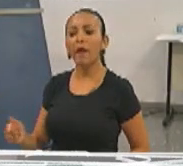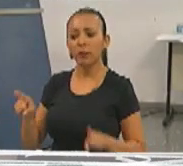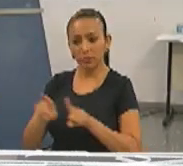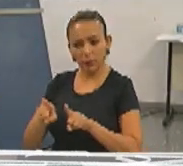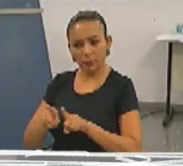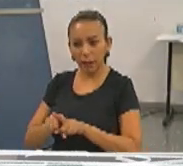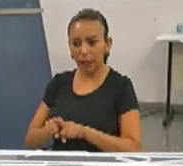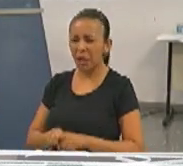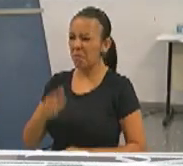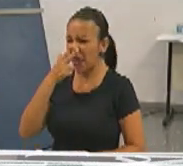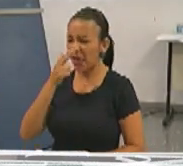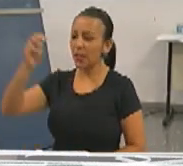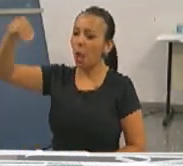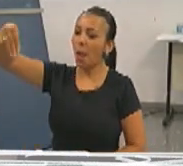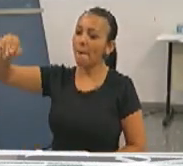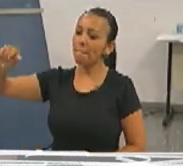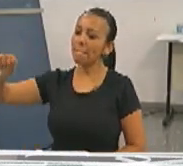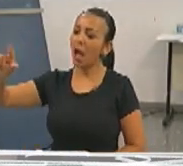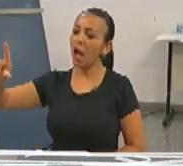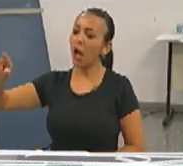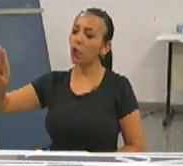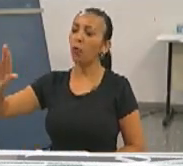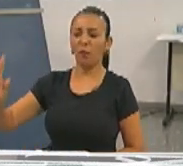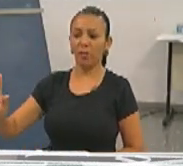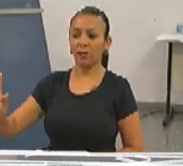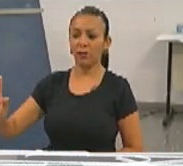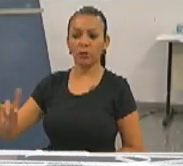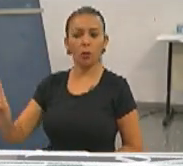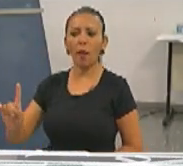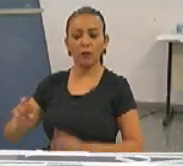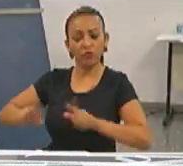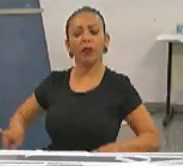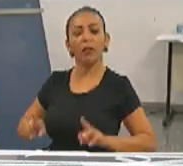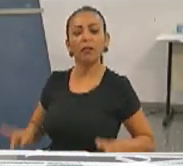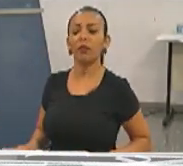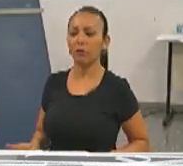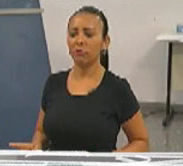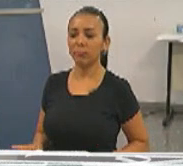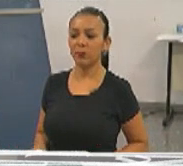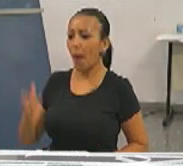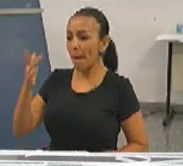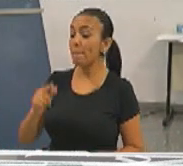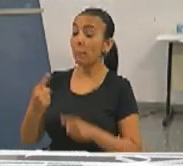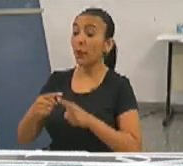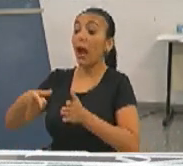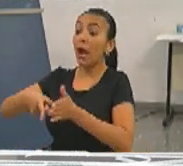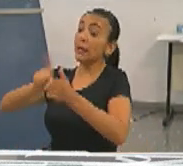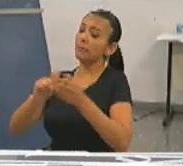Paulo Maluf, né? Uma série de questões lá que não foi conversado com as pessoas, né?